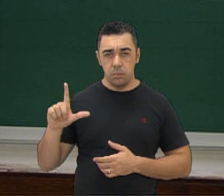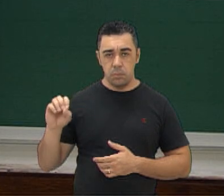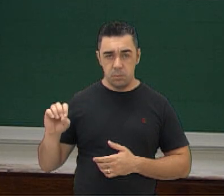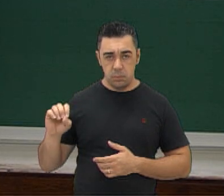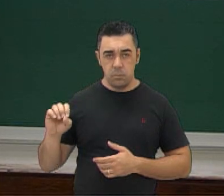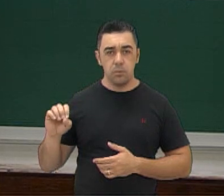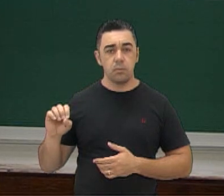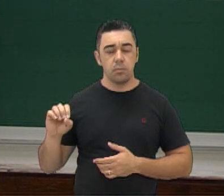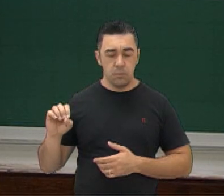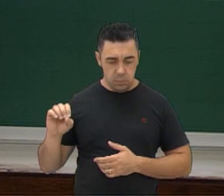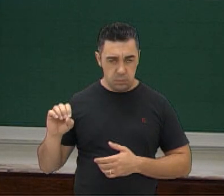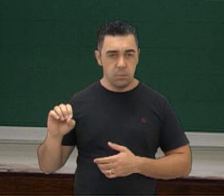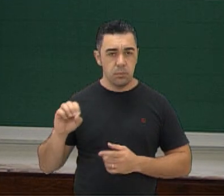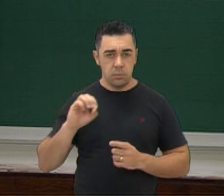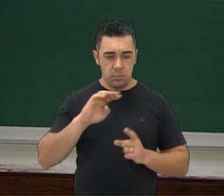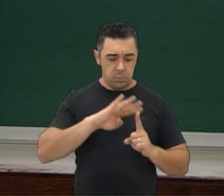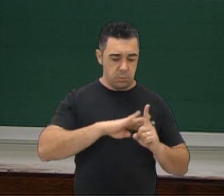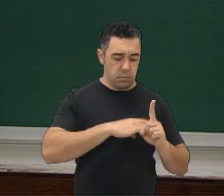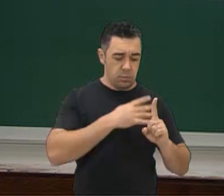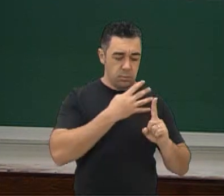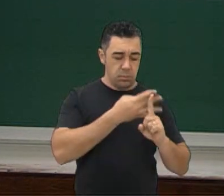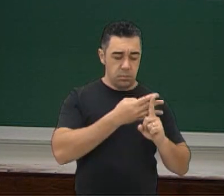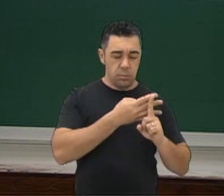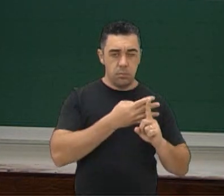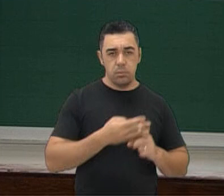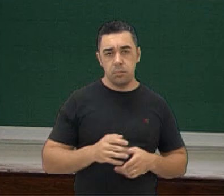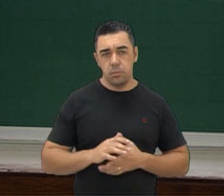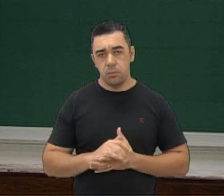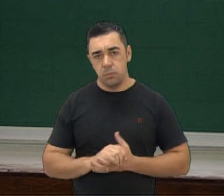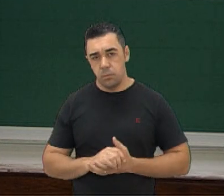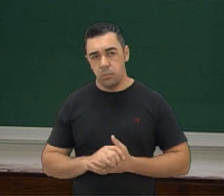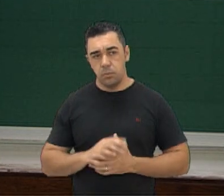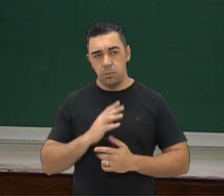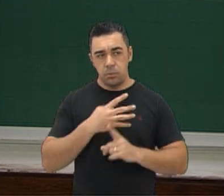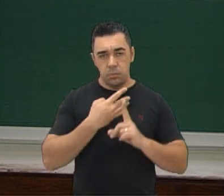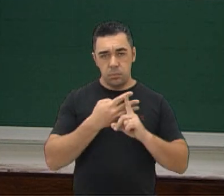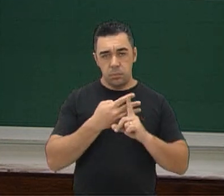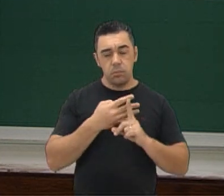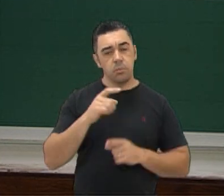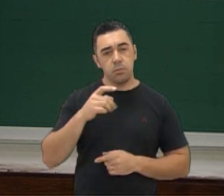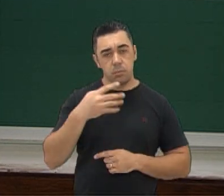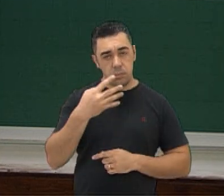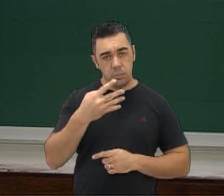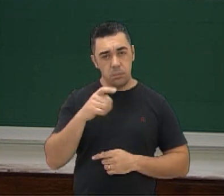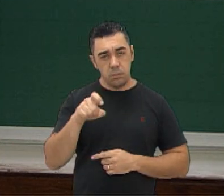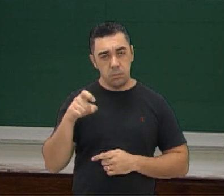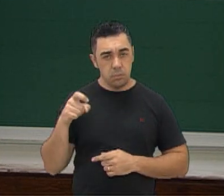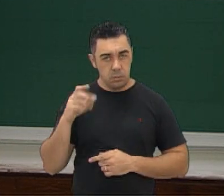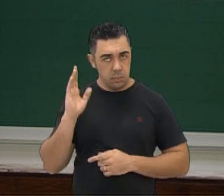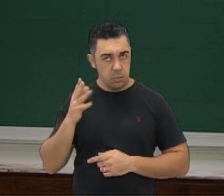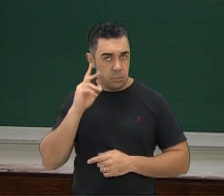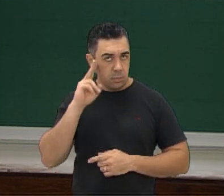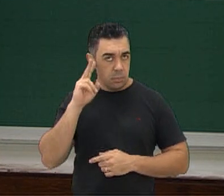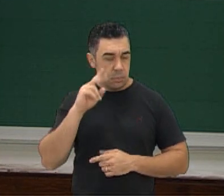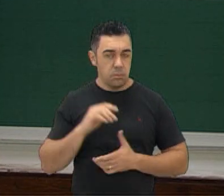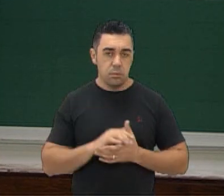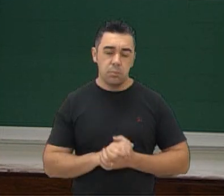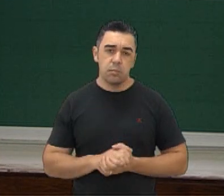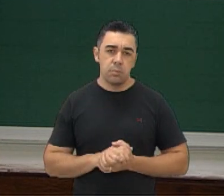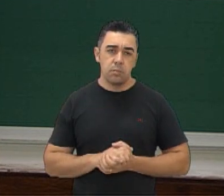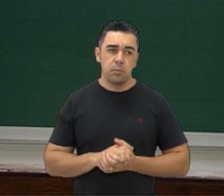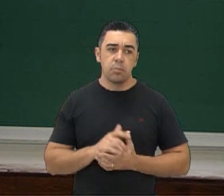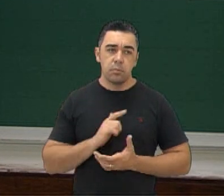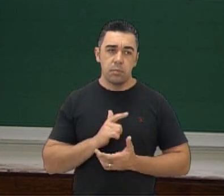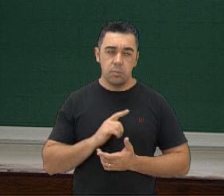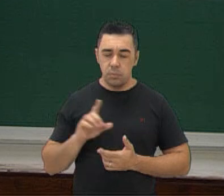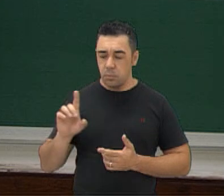x. A letra C, o quádruplo de um número. O quádruplo, a gente já consegue lembrar. Quando se referencia